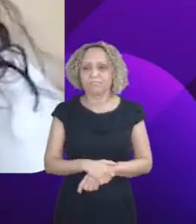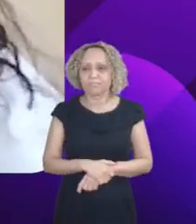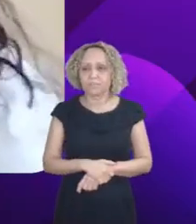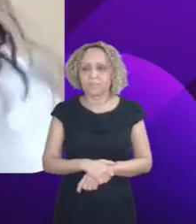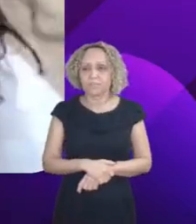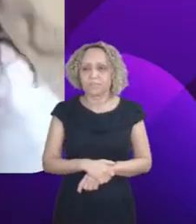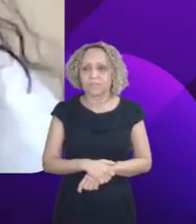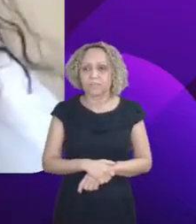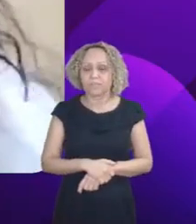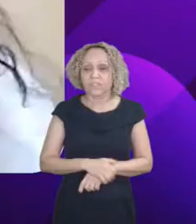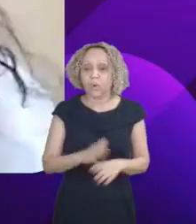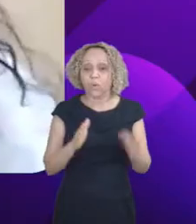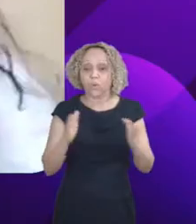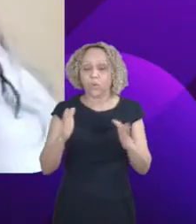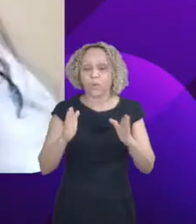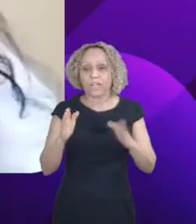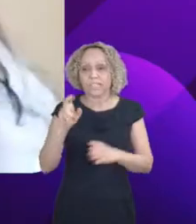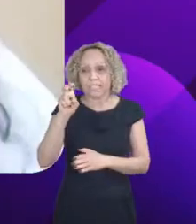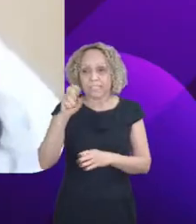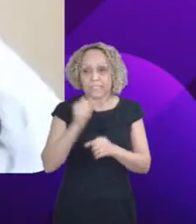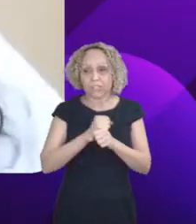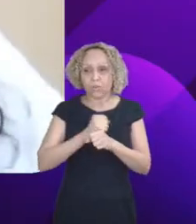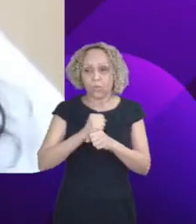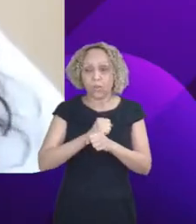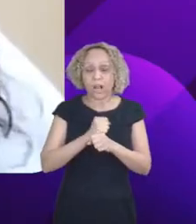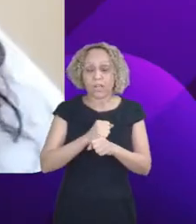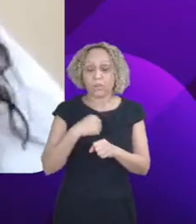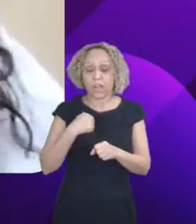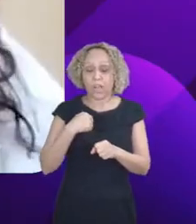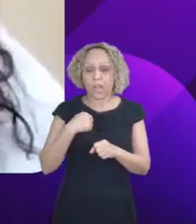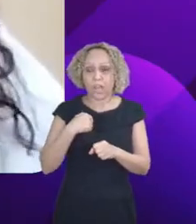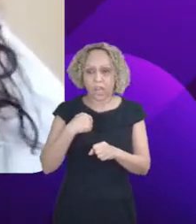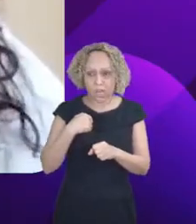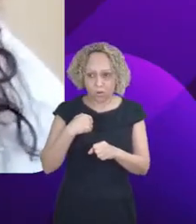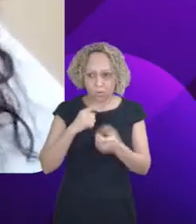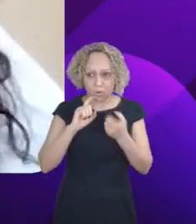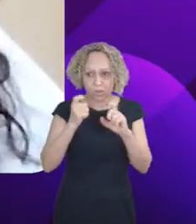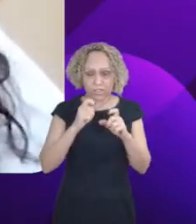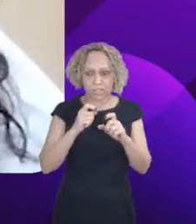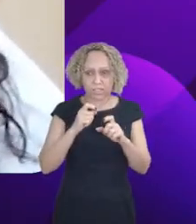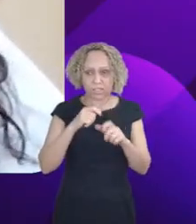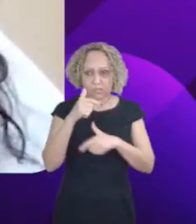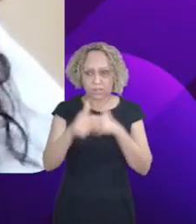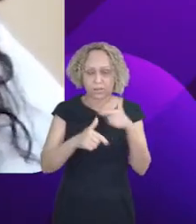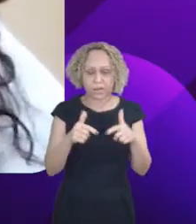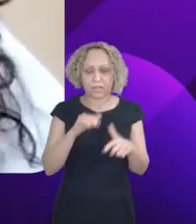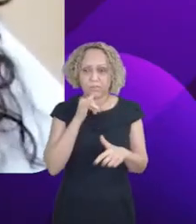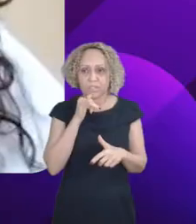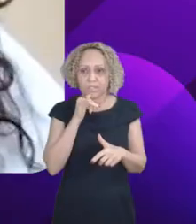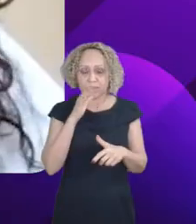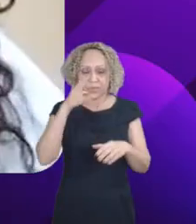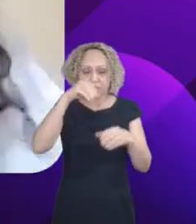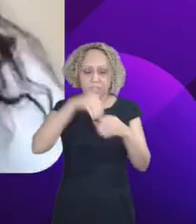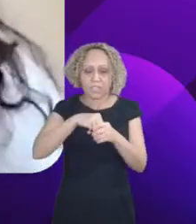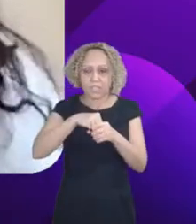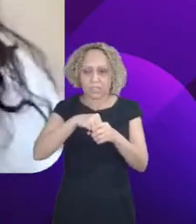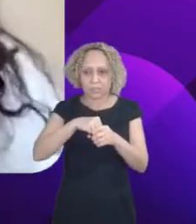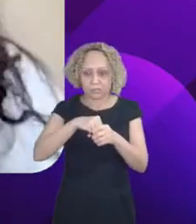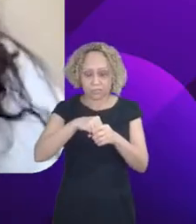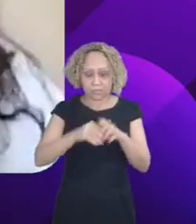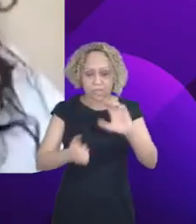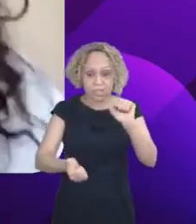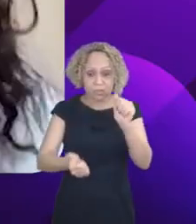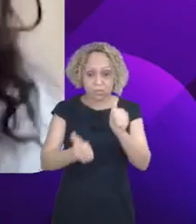que durante 5 anos eu fiquei à frente e gostei demais. Nos jogos de futebol, a gente percebeu também que no dia de